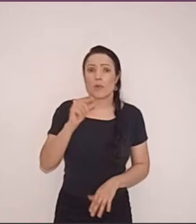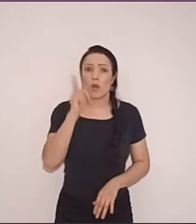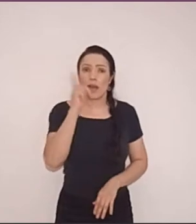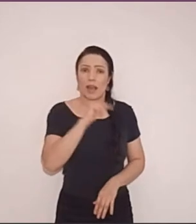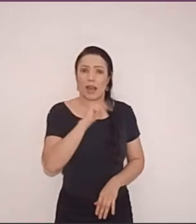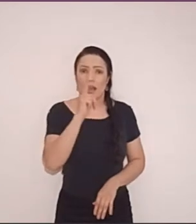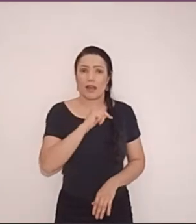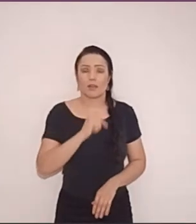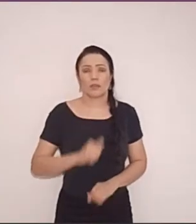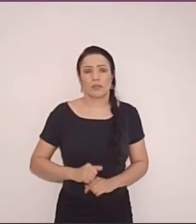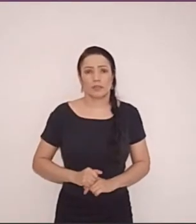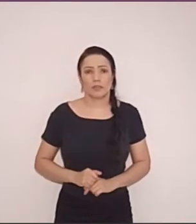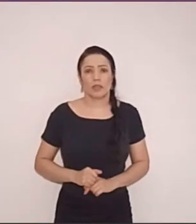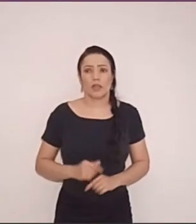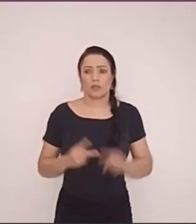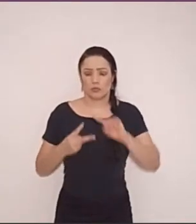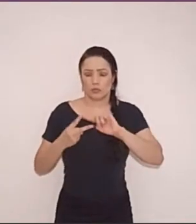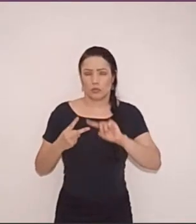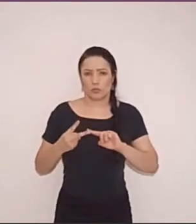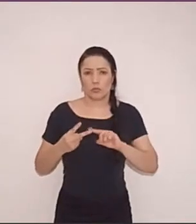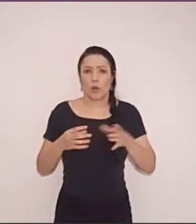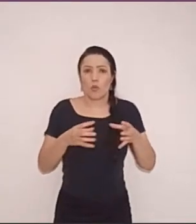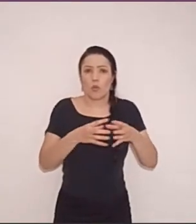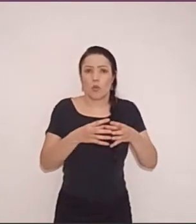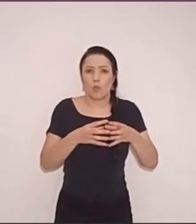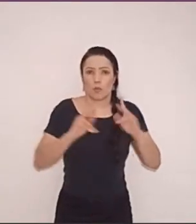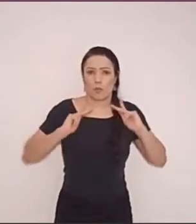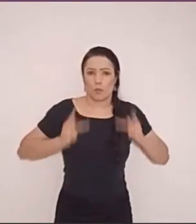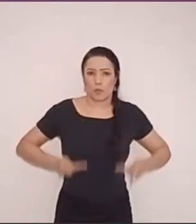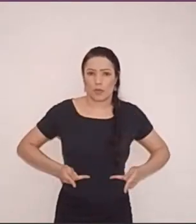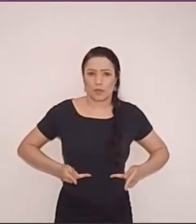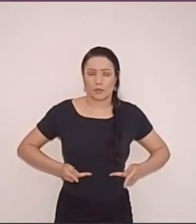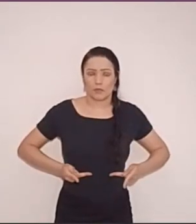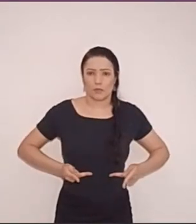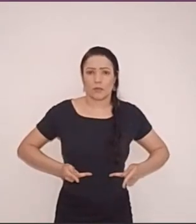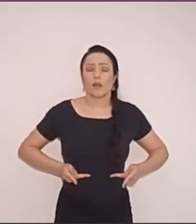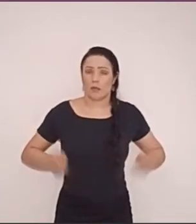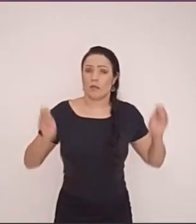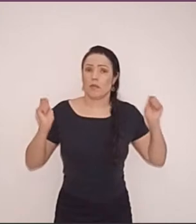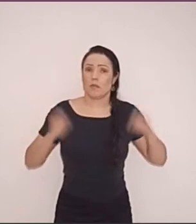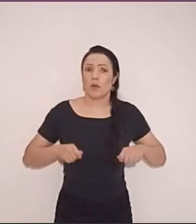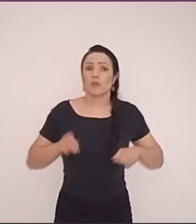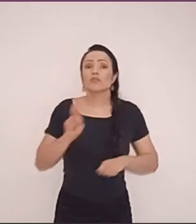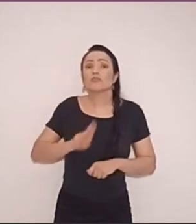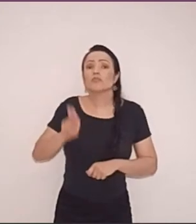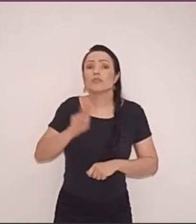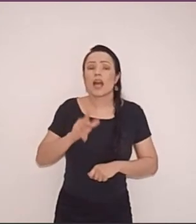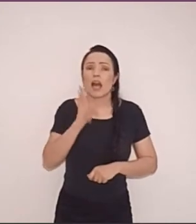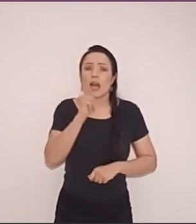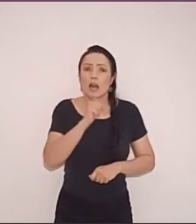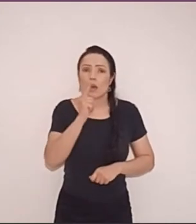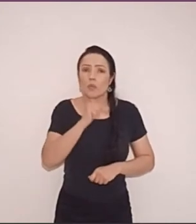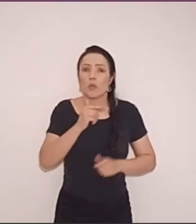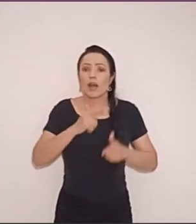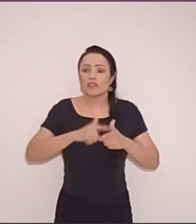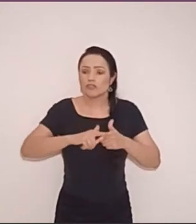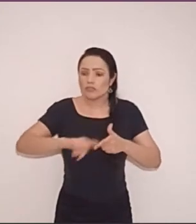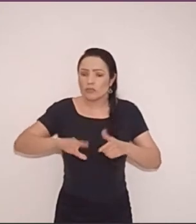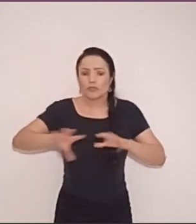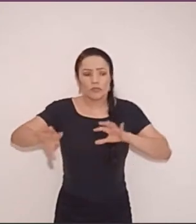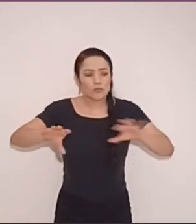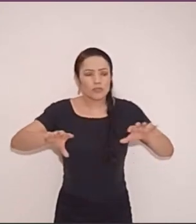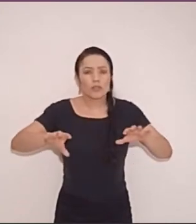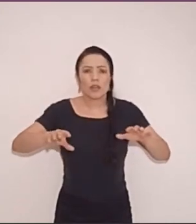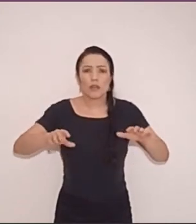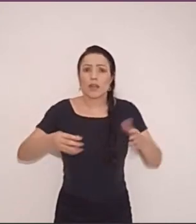árvore ele torna a busca a gente pode usar essa água de território e